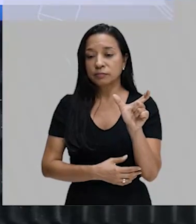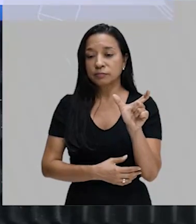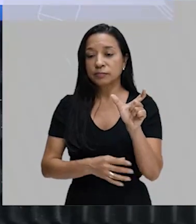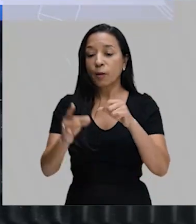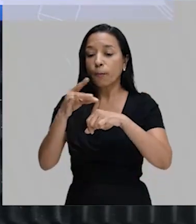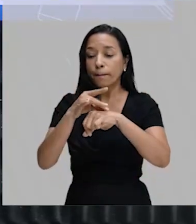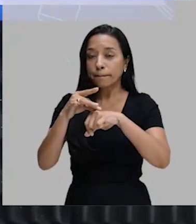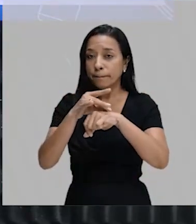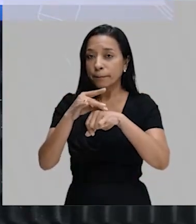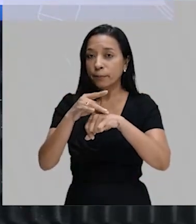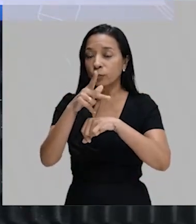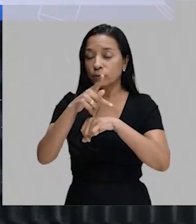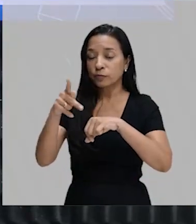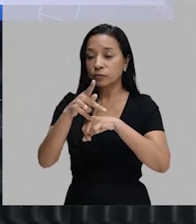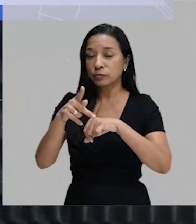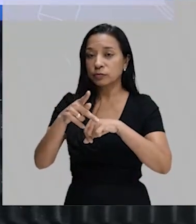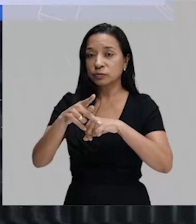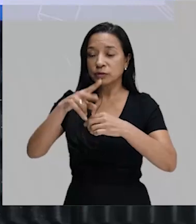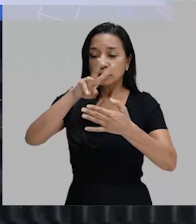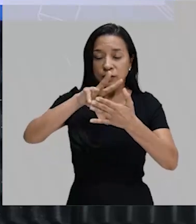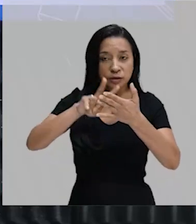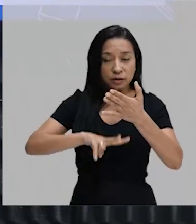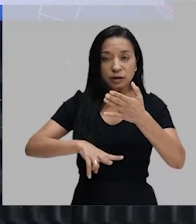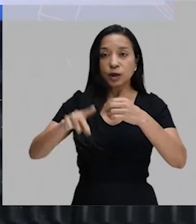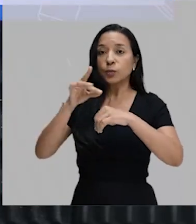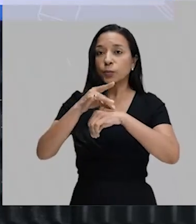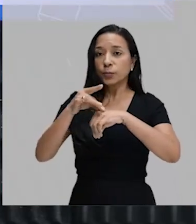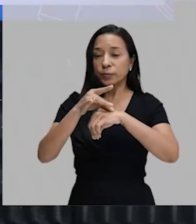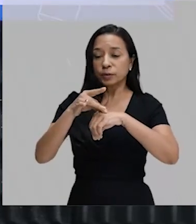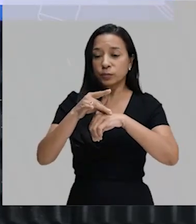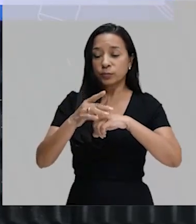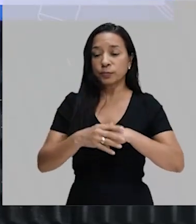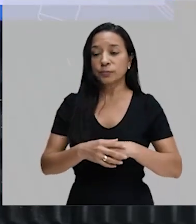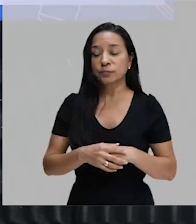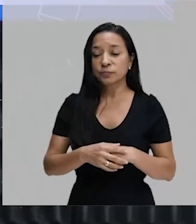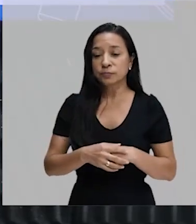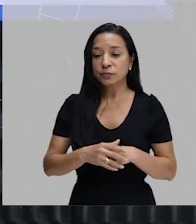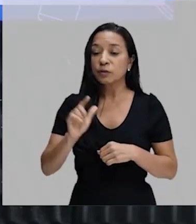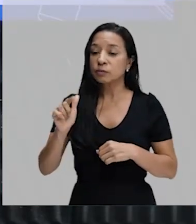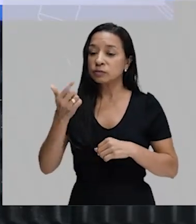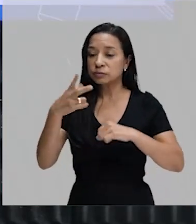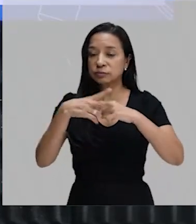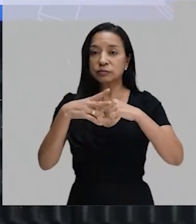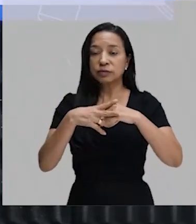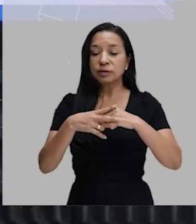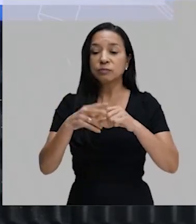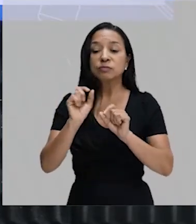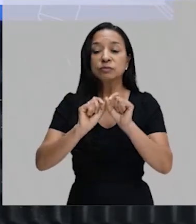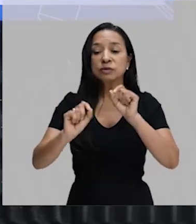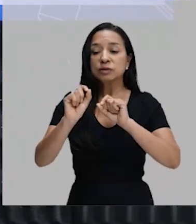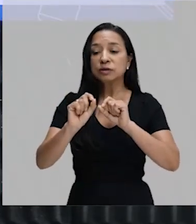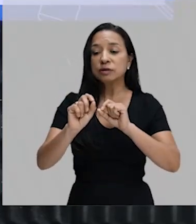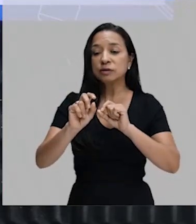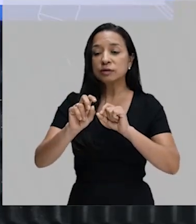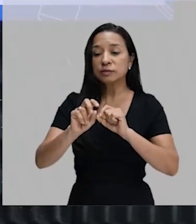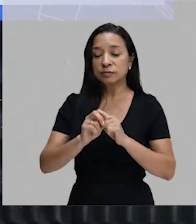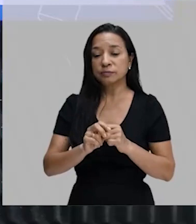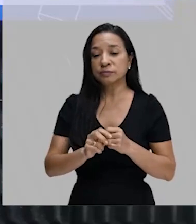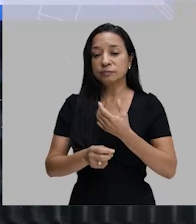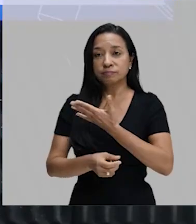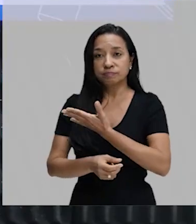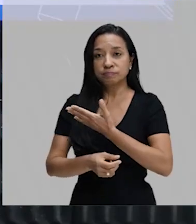retener, tá, gente? Tem um Y bem aqui. E sostener. E os outros verbos são ver,